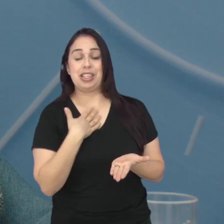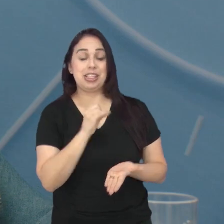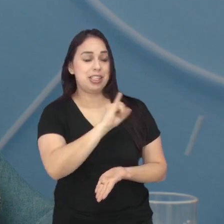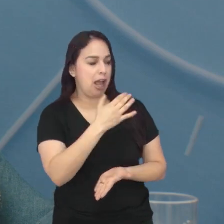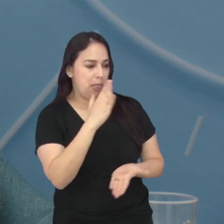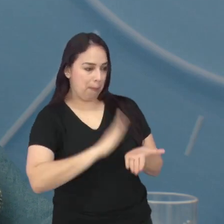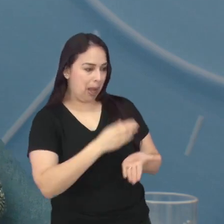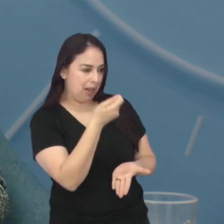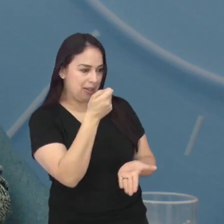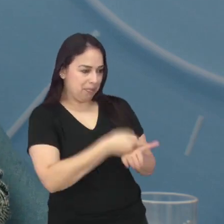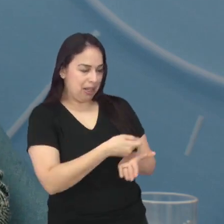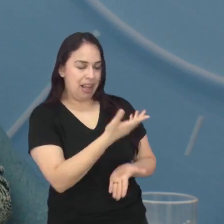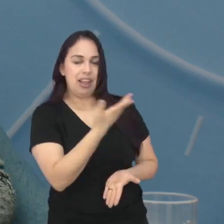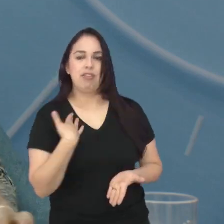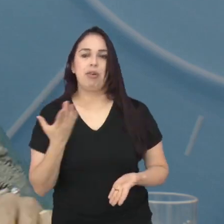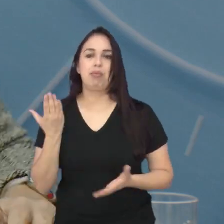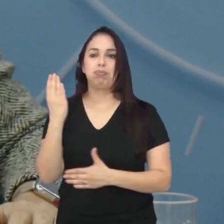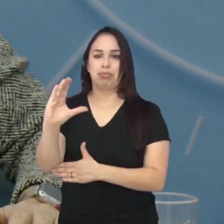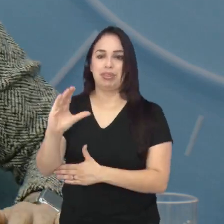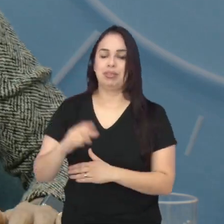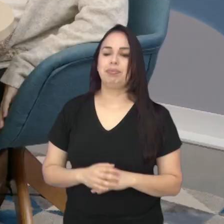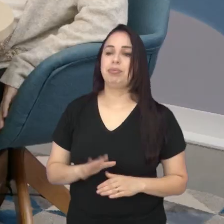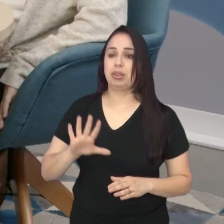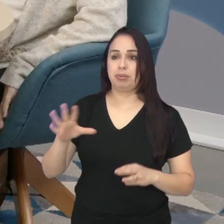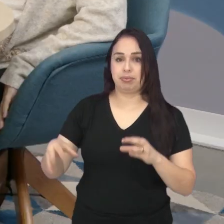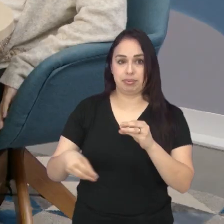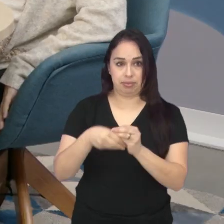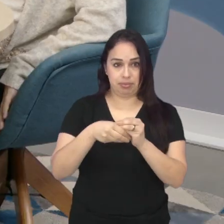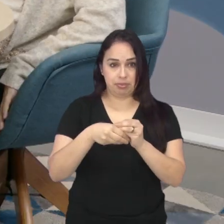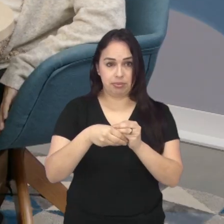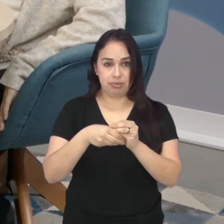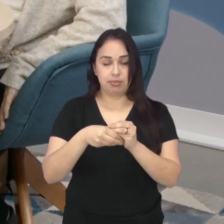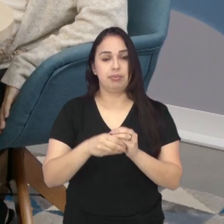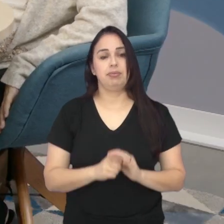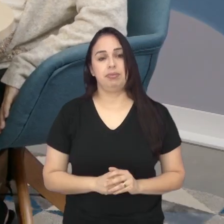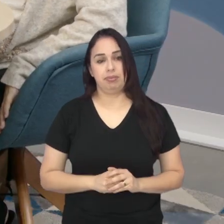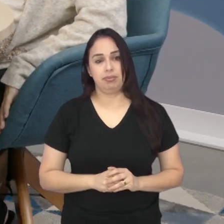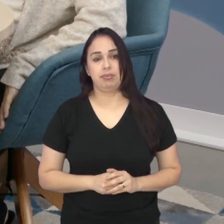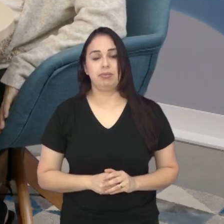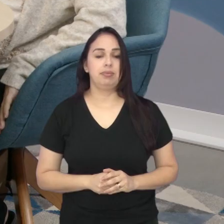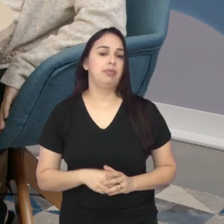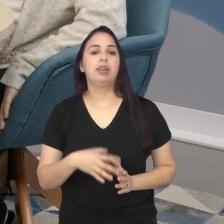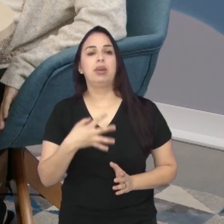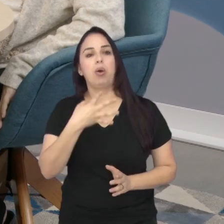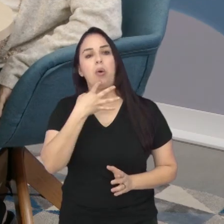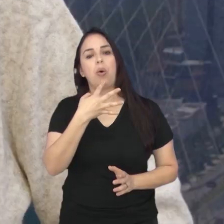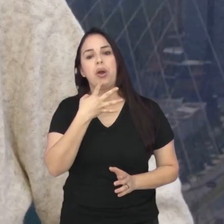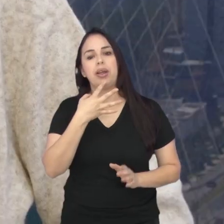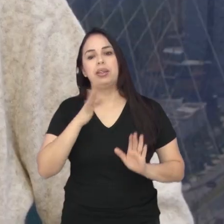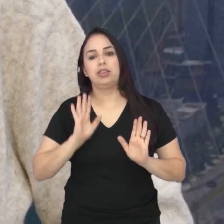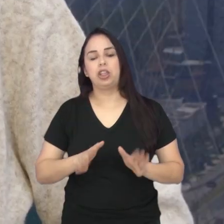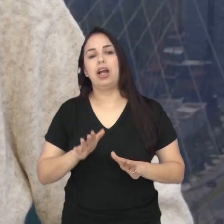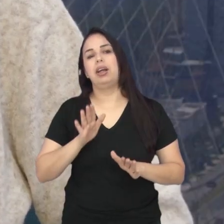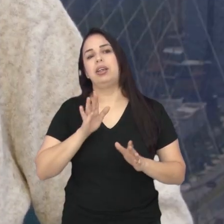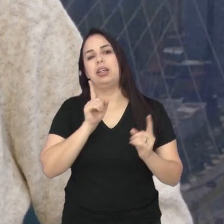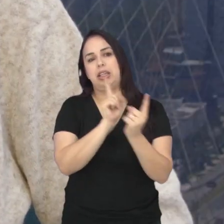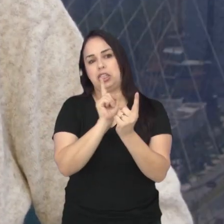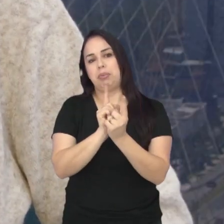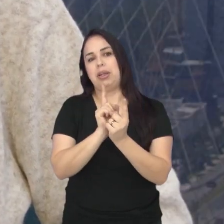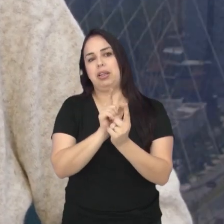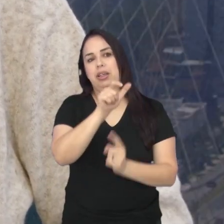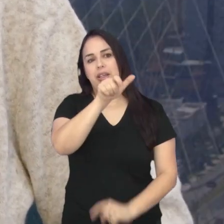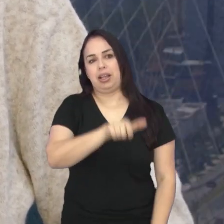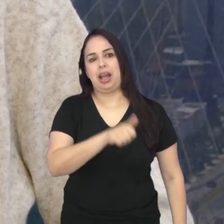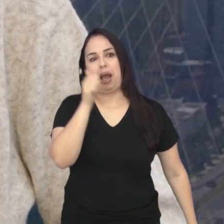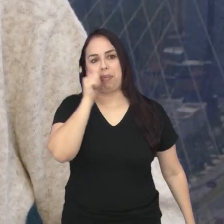que tomar muito cuidado. Eu queria complementar, né, o que ela trouxe esse caso, né? E eu tenho conhecimento, por exemplo, já atuei em casos